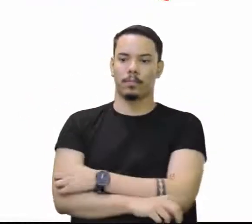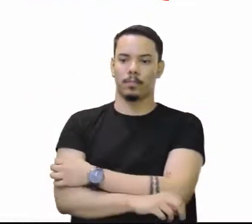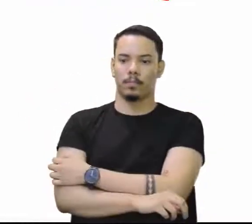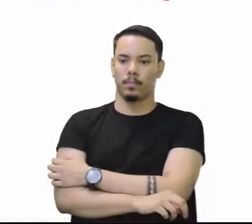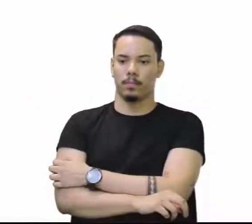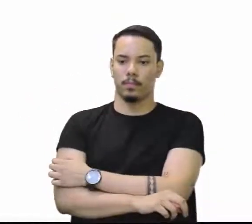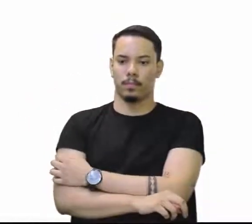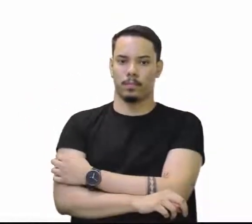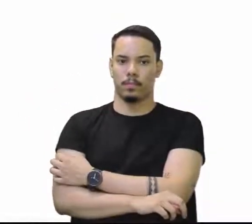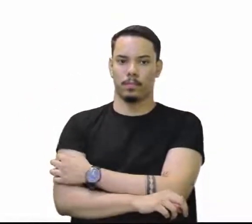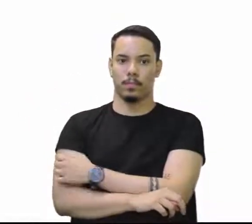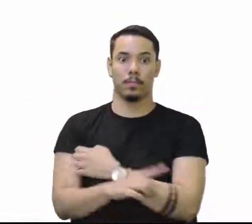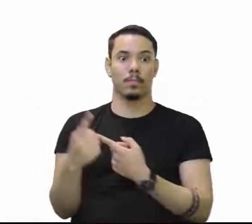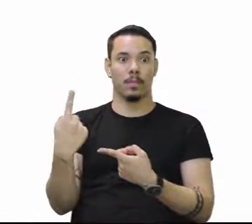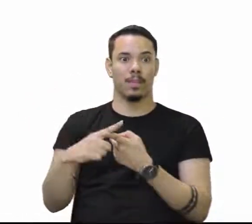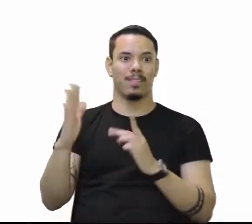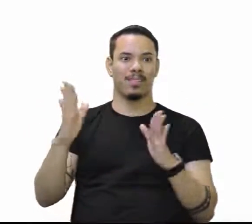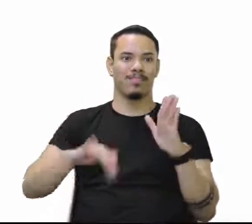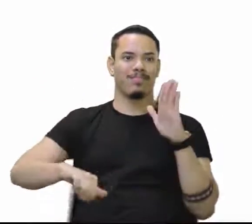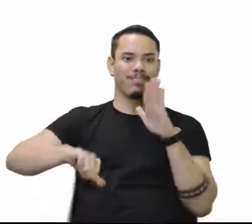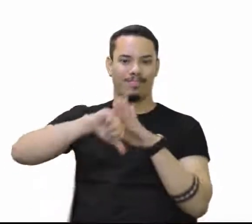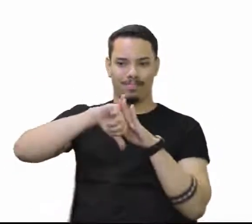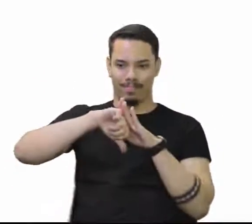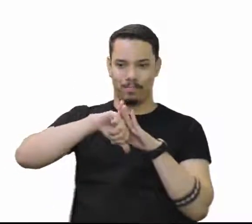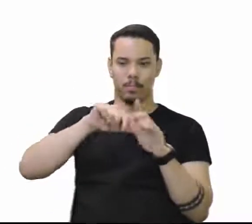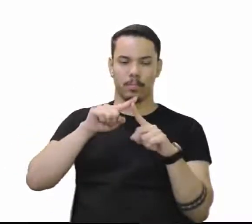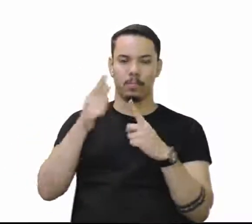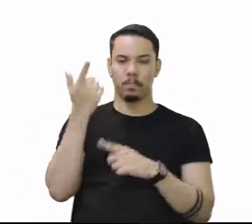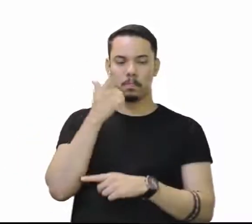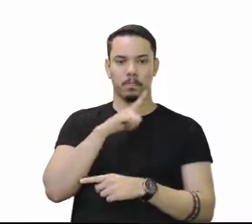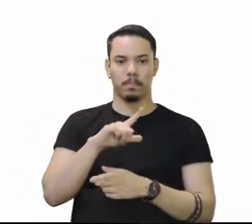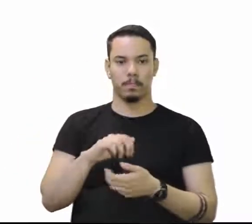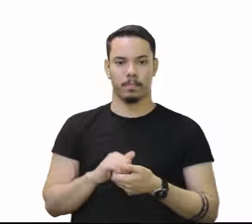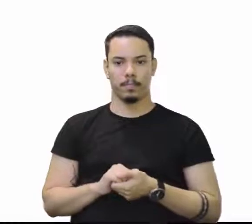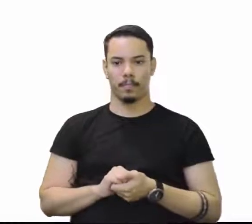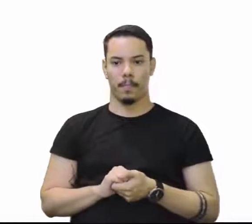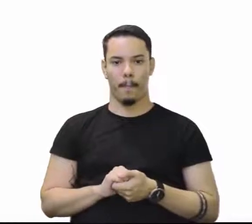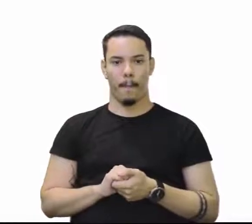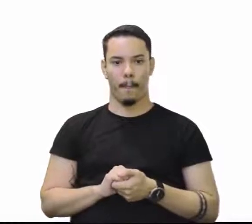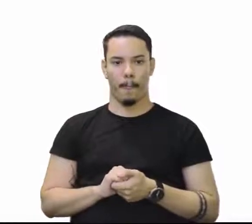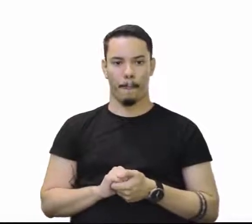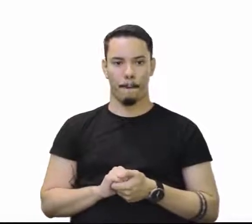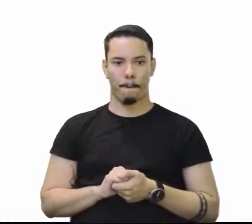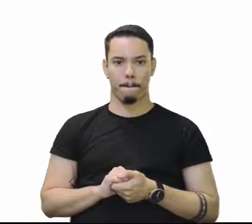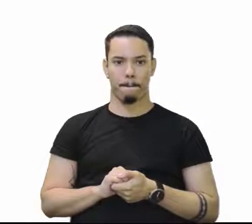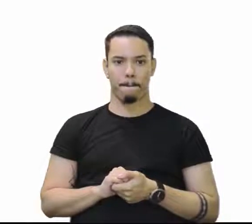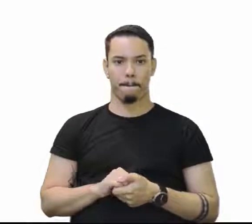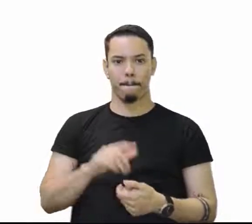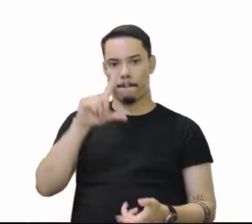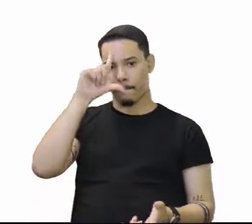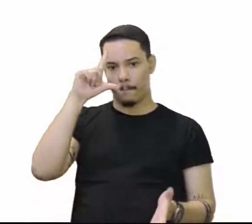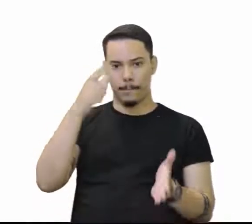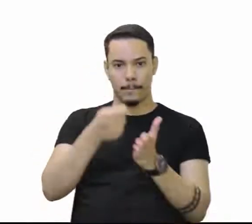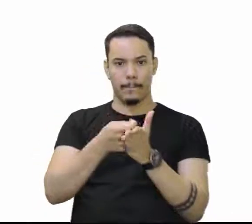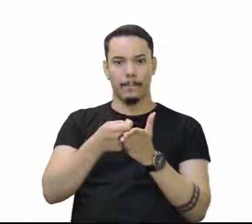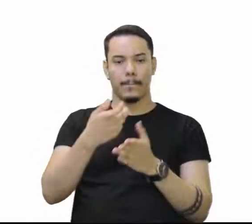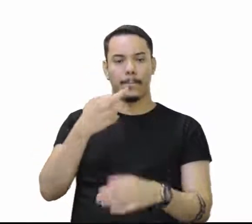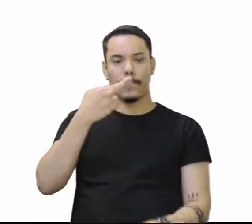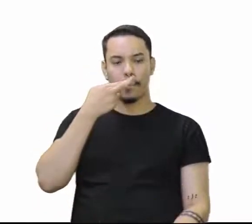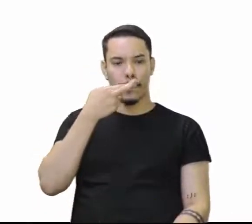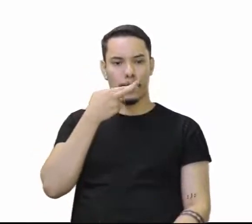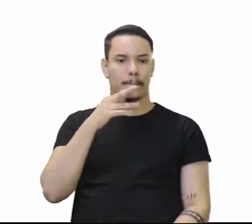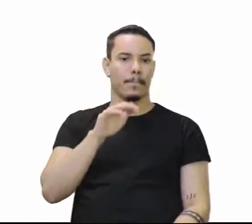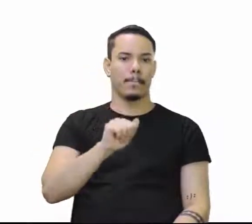Exército. Daí era um crime forte para o Exército. Por ordem de Rondon,